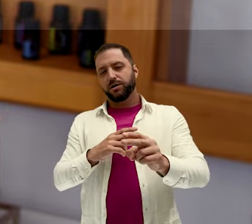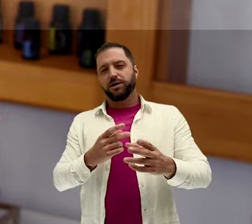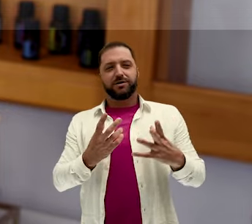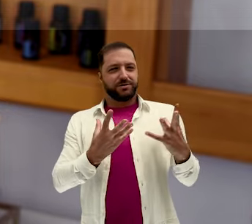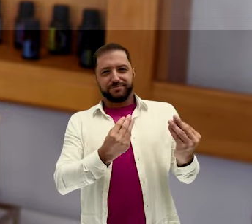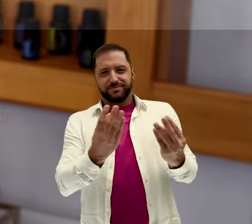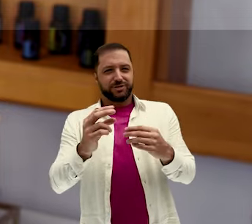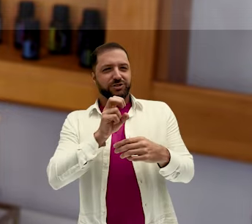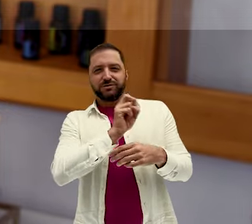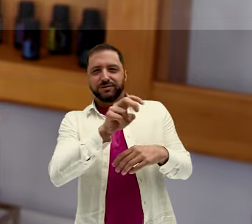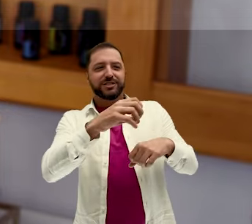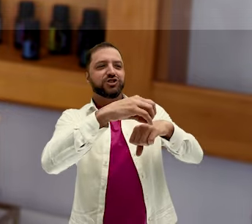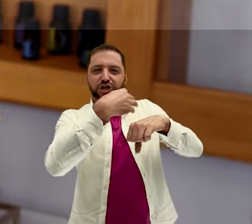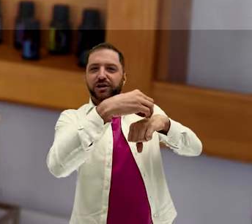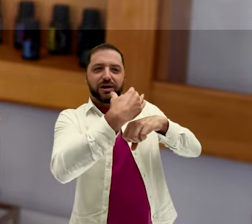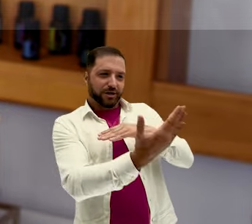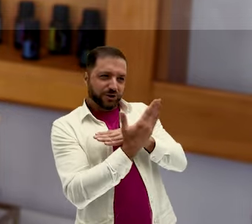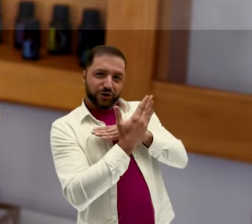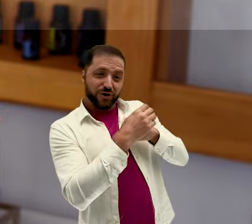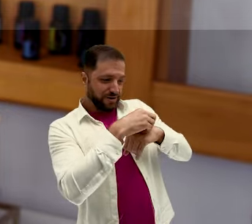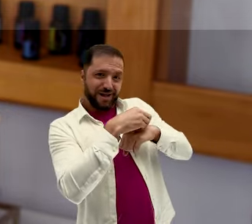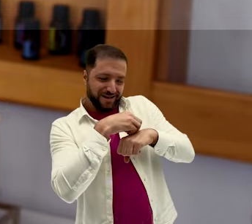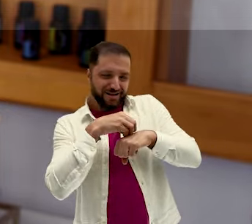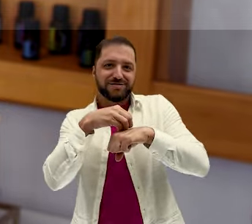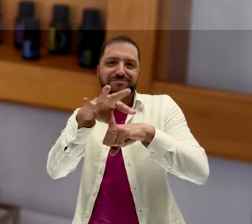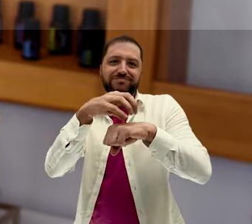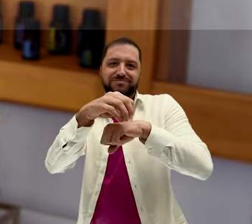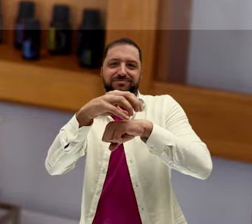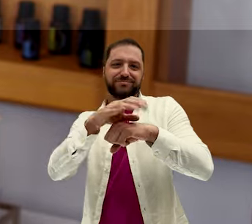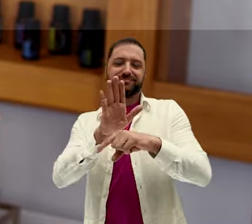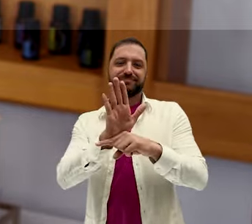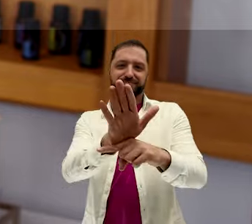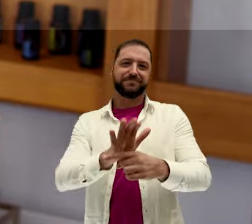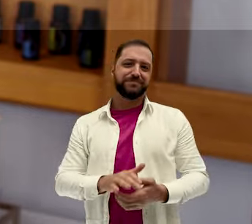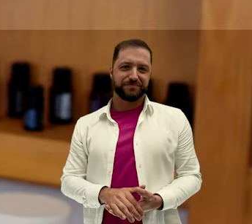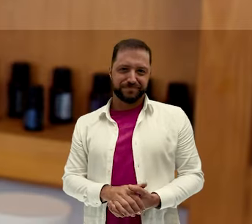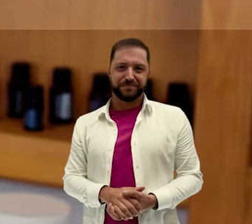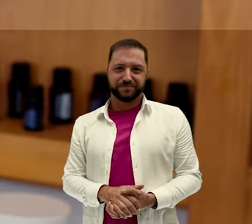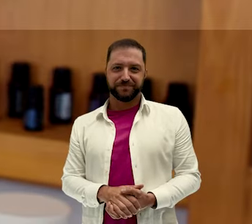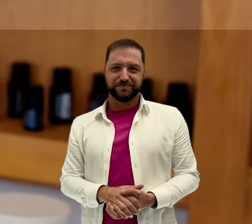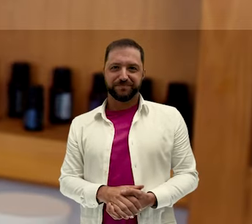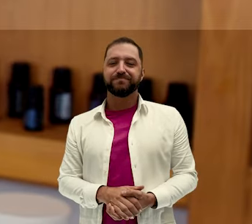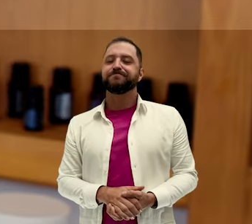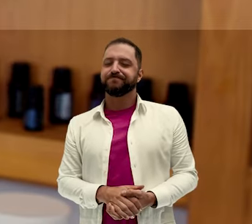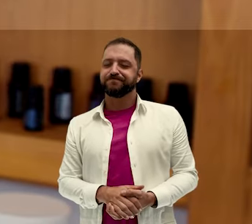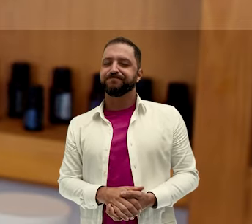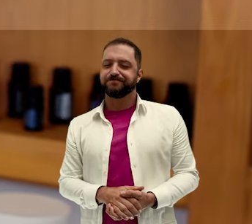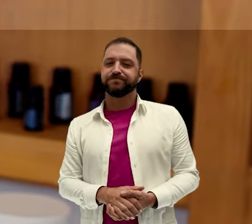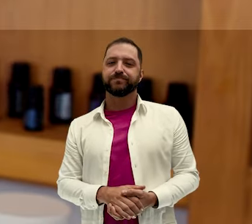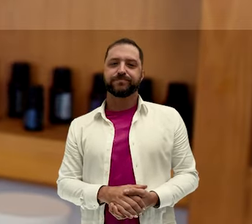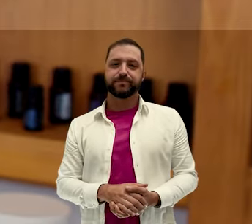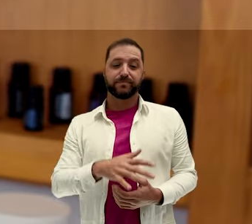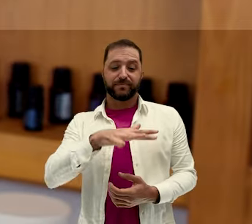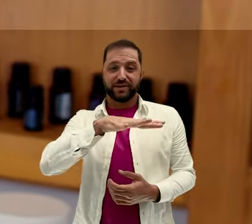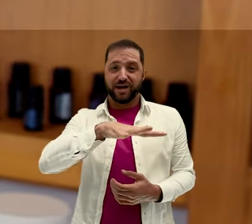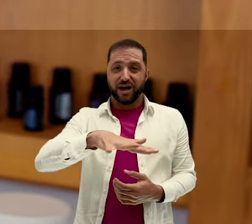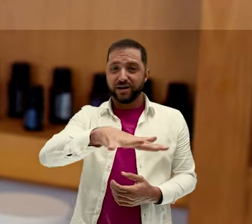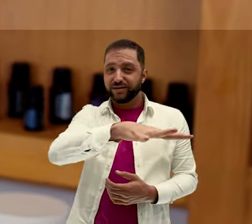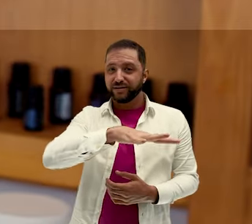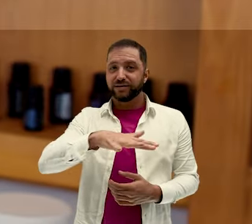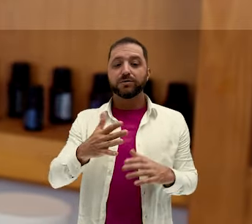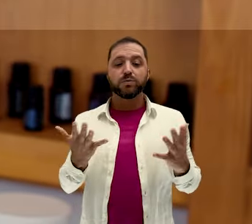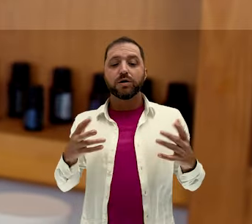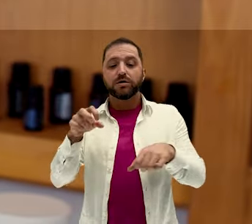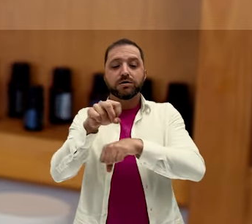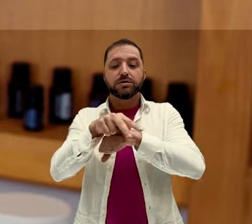muitas dicas e segui também. E assim eu quero que vocês façam a mesma coisa. Gente, e a área que vocês podem